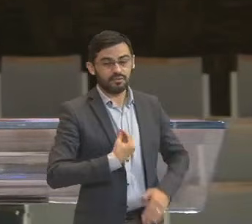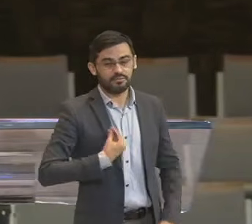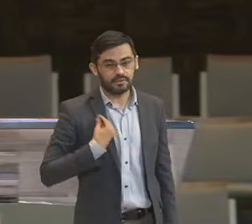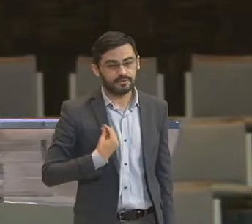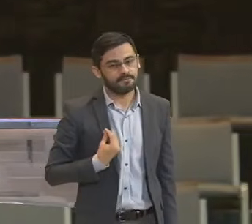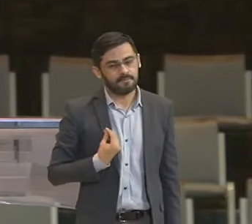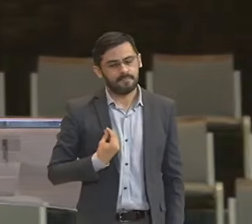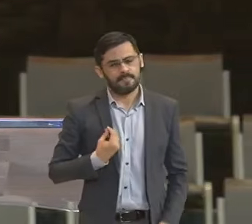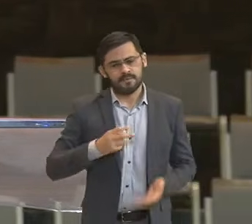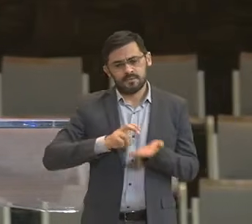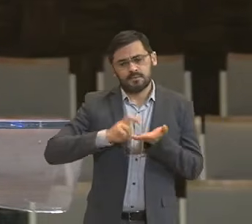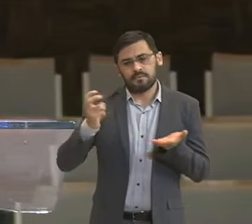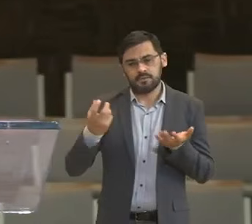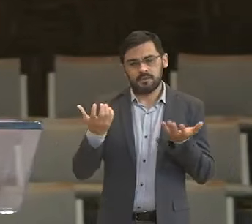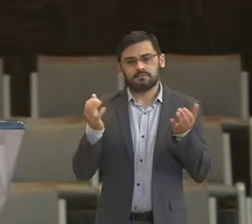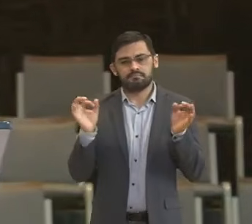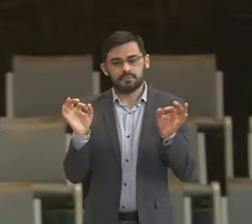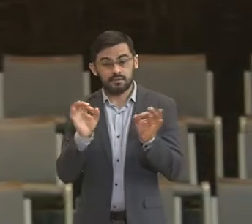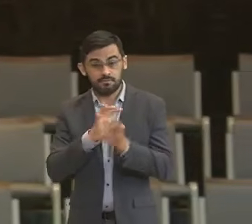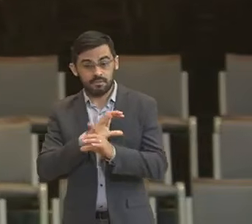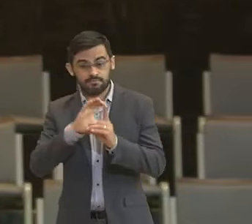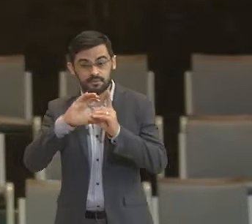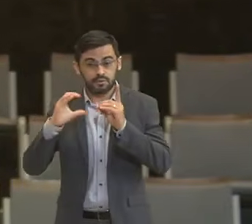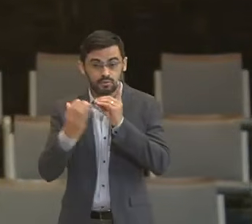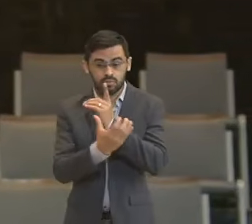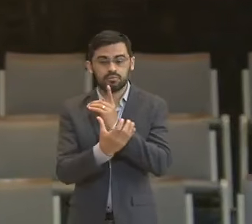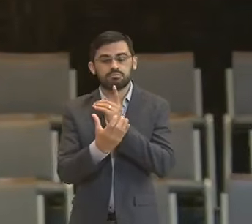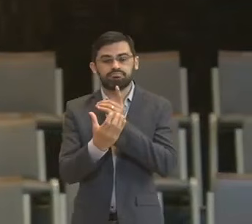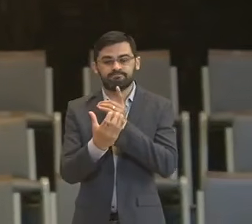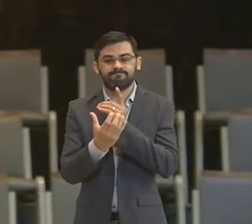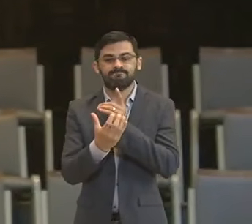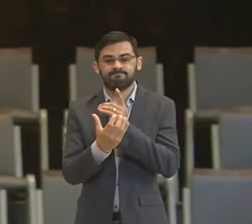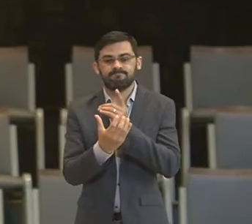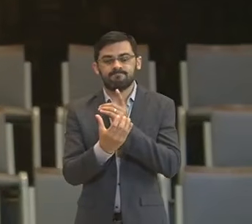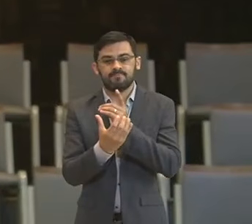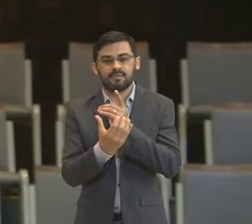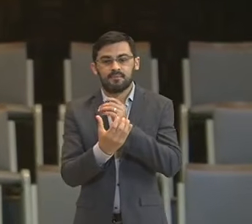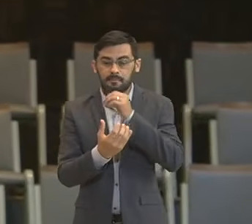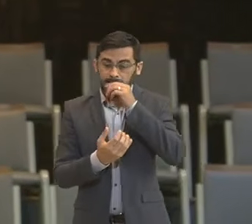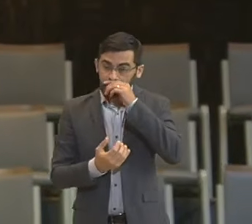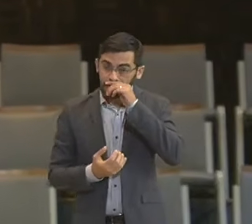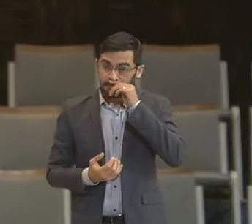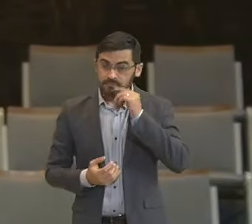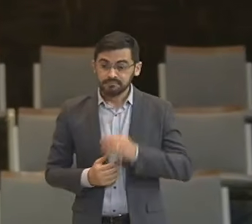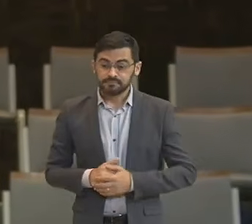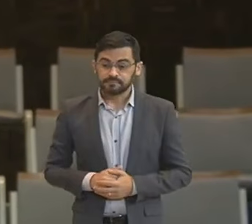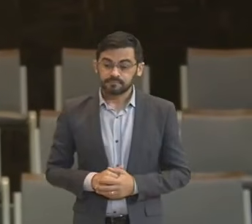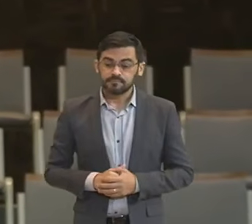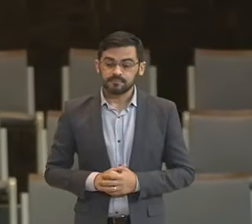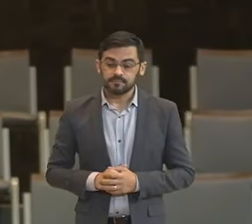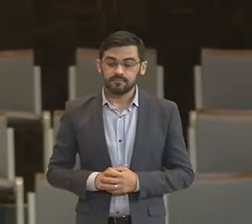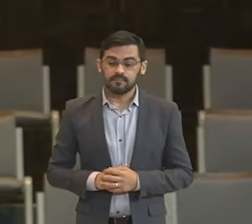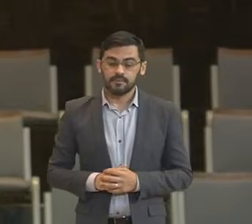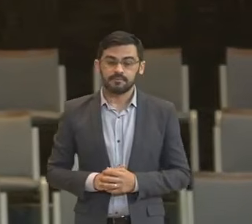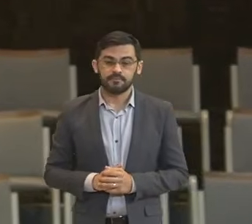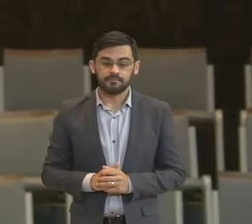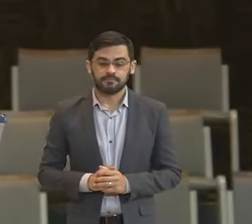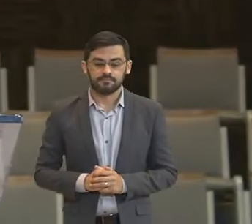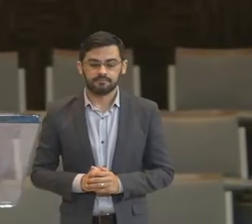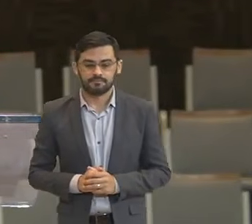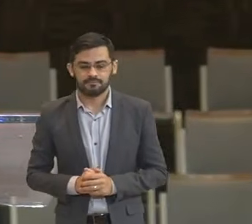queria encerrar esse culto. Já ultrapassei meu tempo, já estou no vermelho aqui hoje. Me